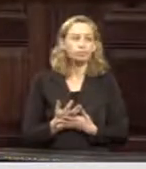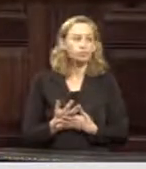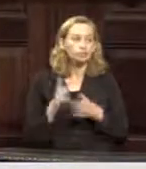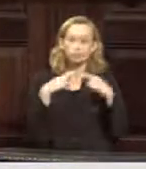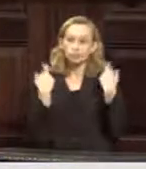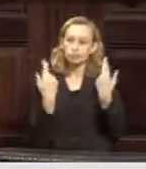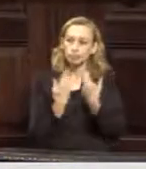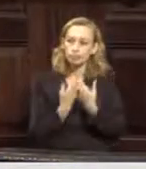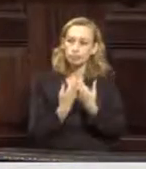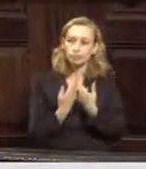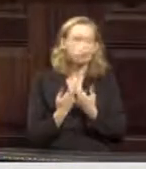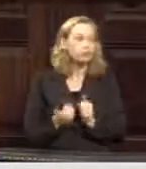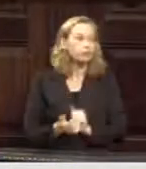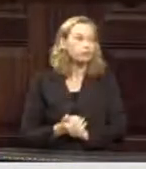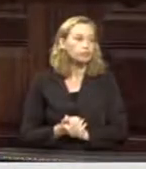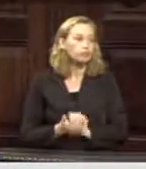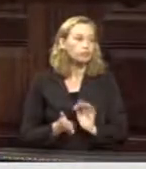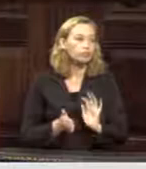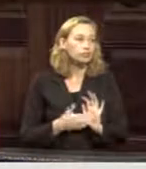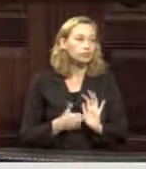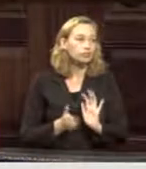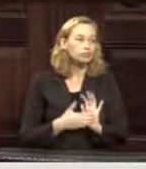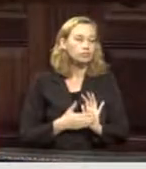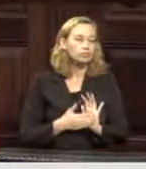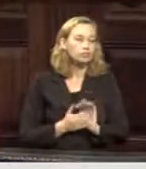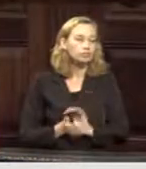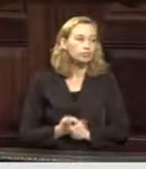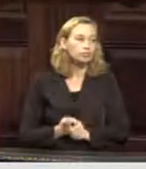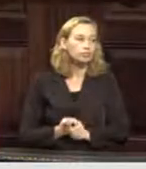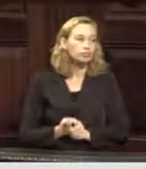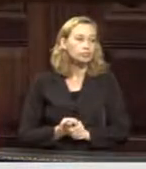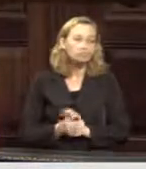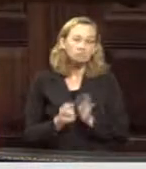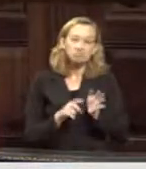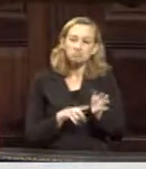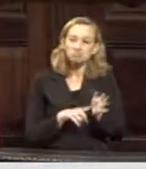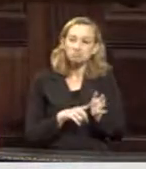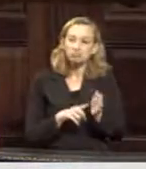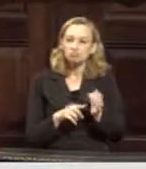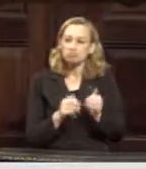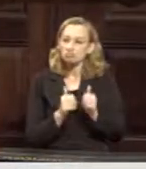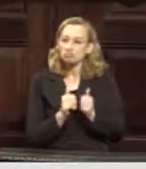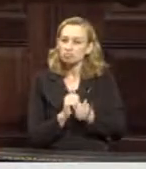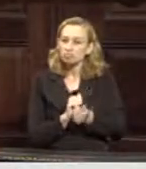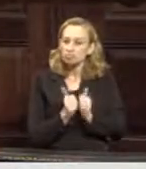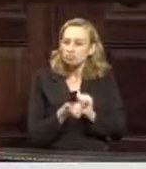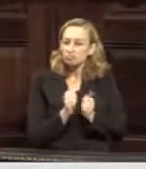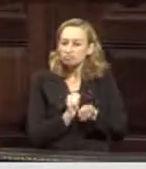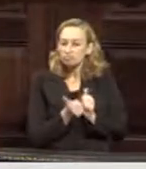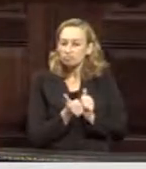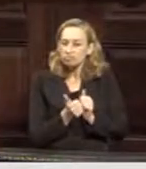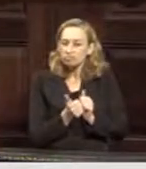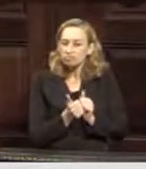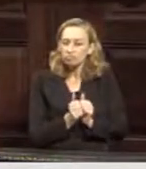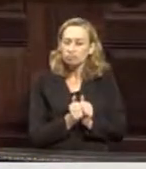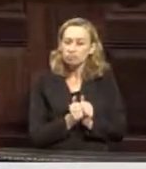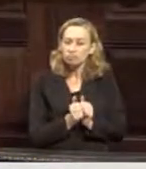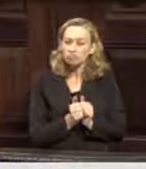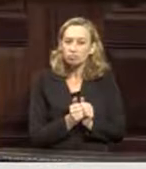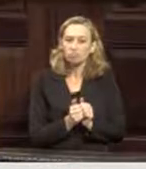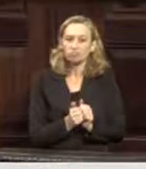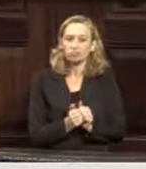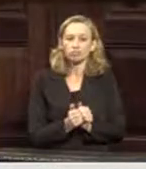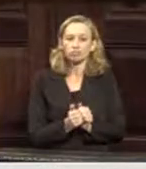que teve como propósito fazer um primeiro balanço, uma primeira avaliação da efetivação